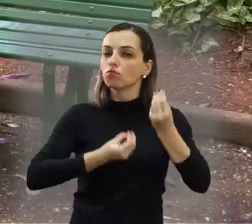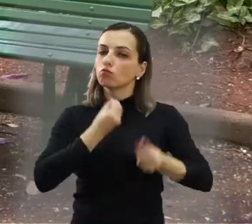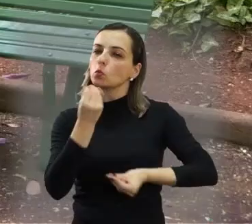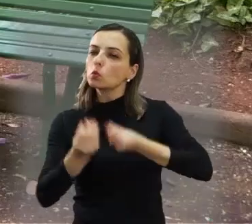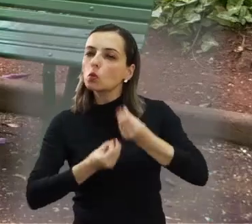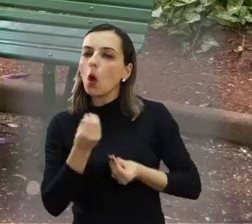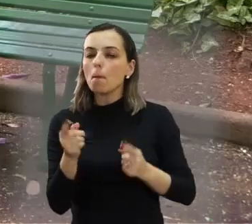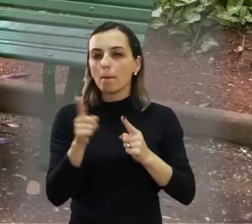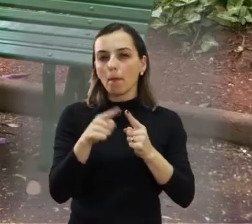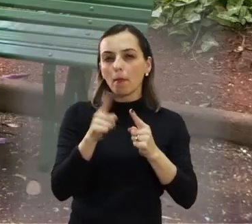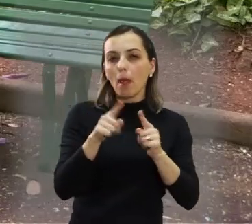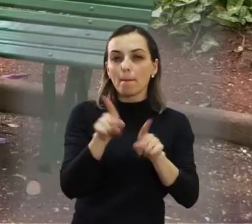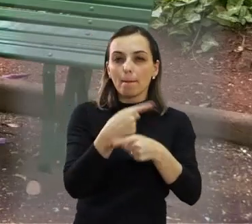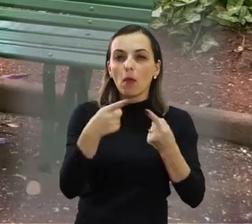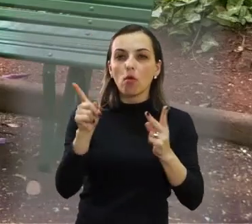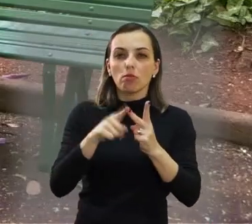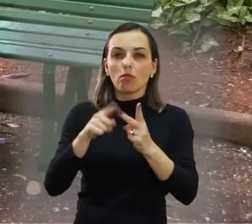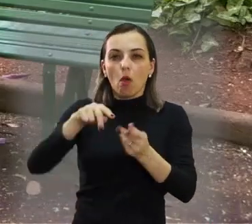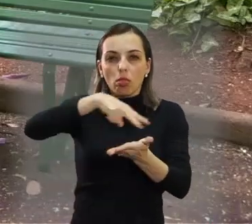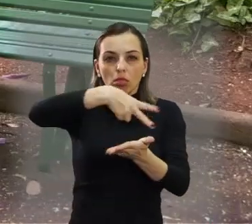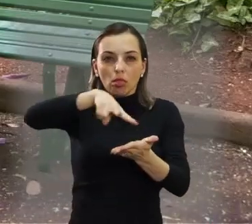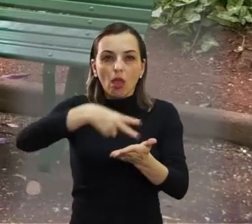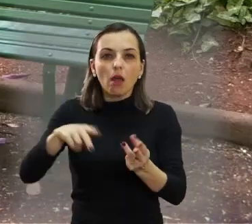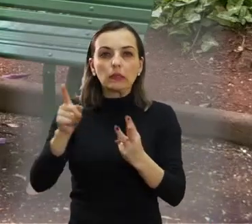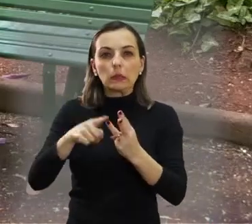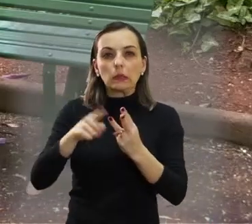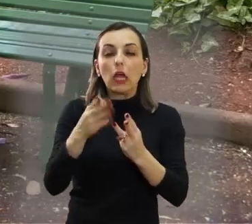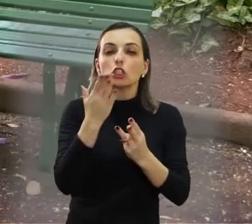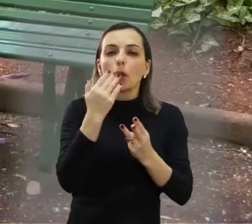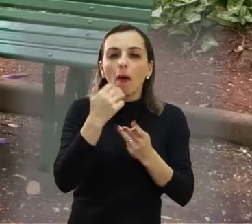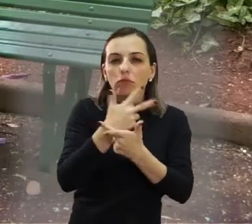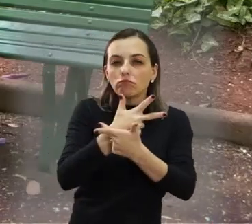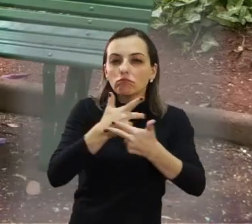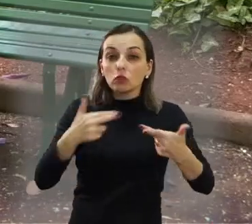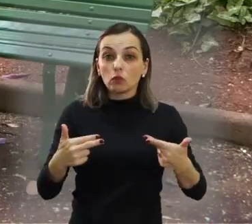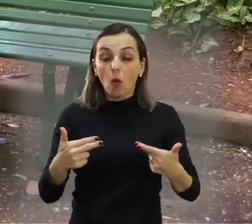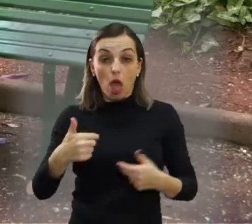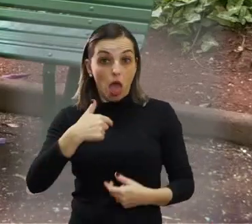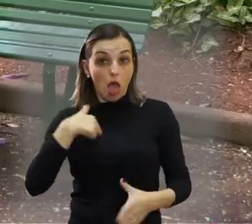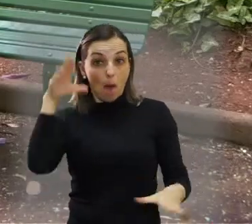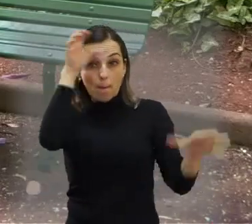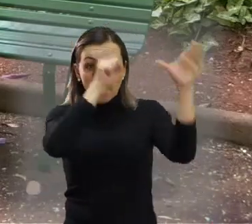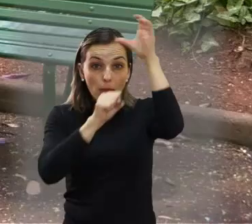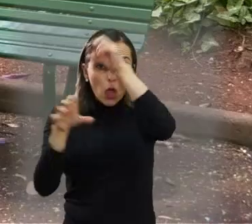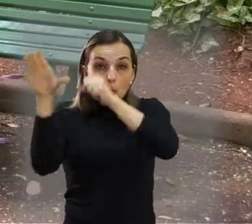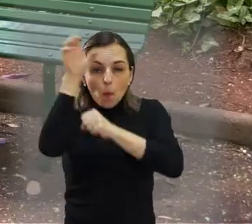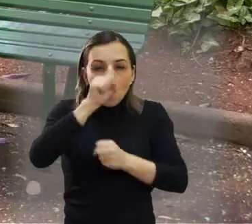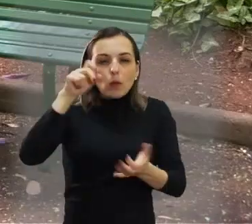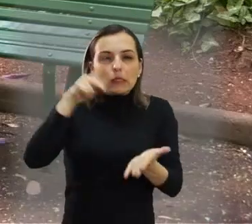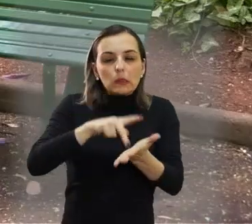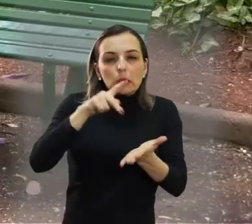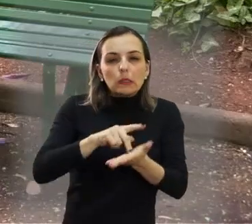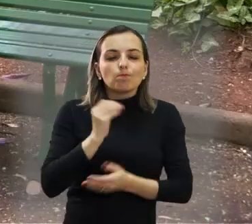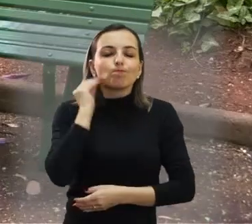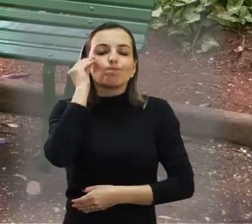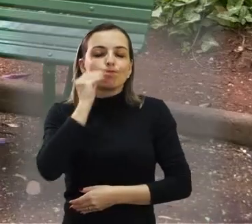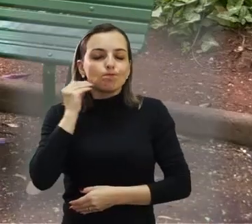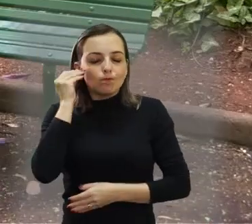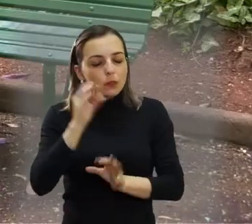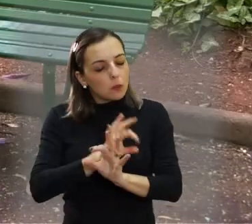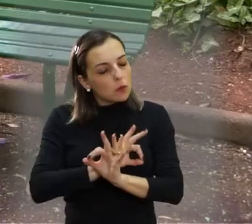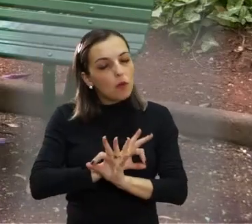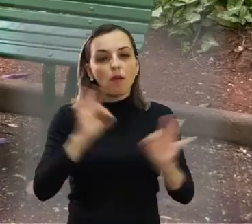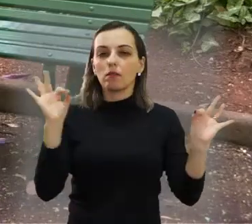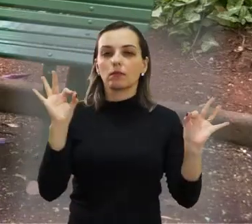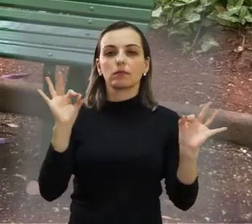conseguiu influenciar nós em tantos costumes, na música, na dança, na comida. Então isso para mim tem sido muito rico, é um